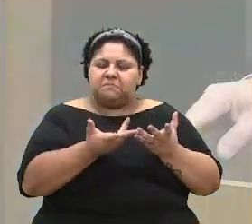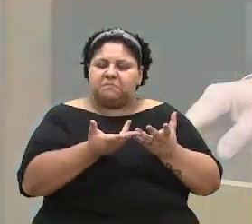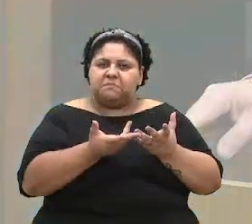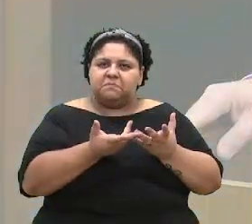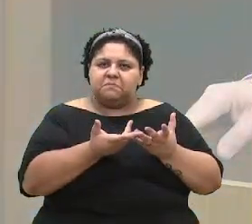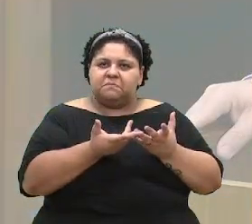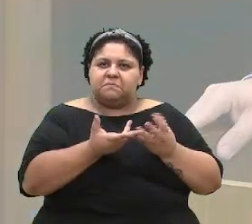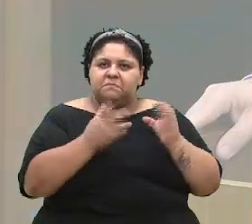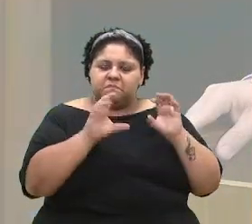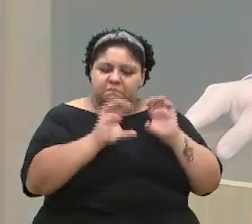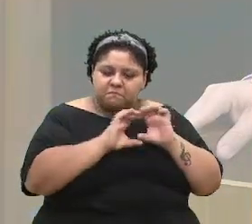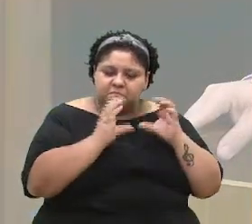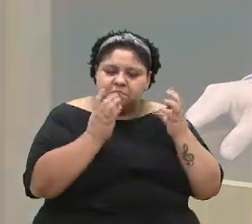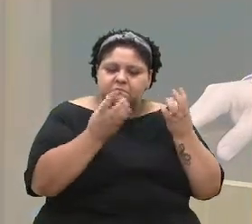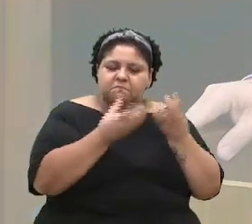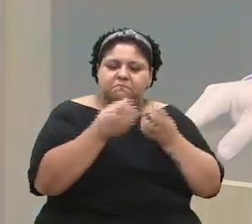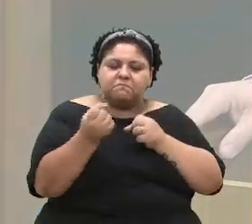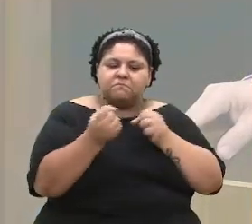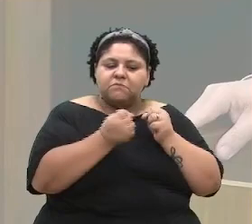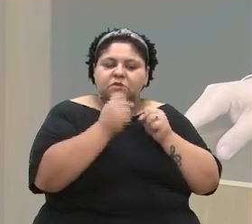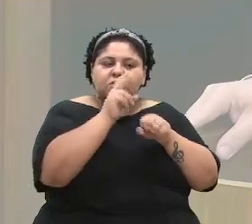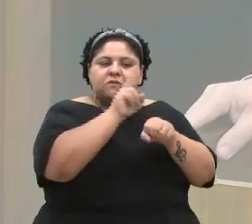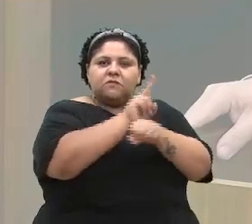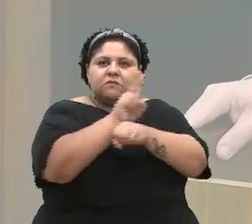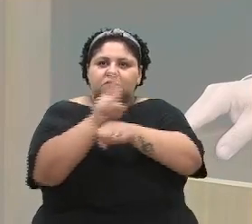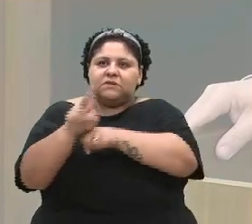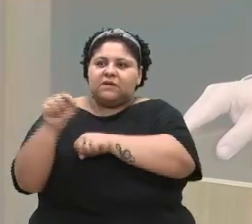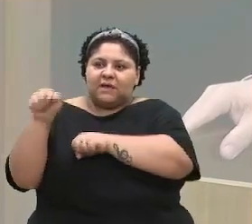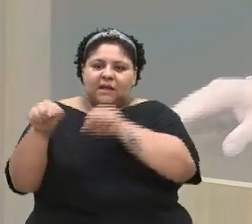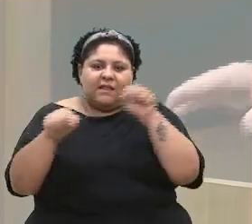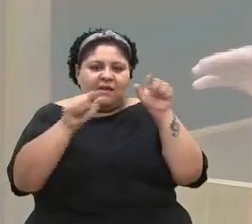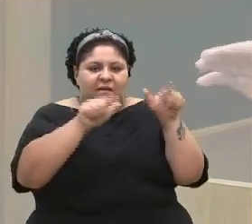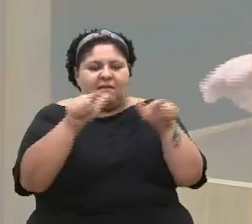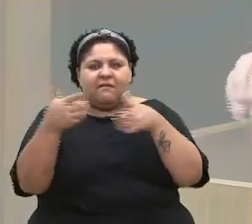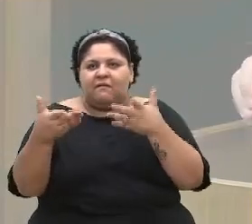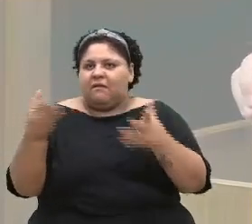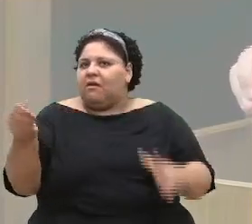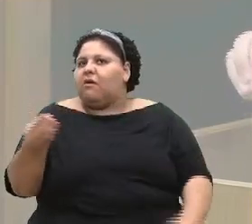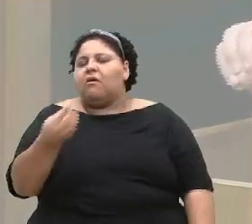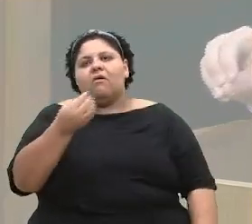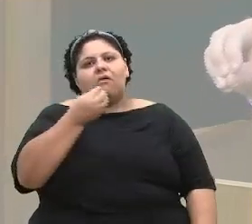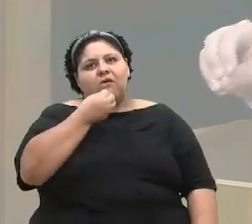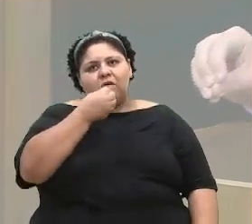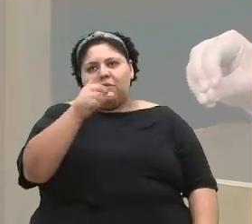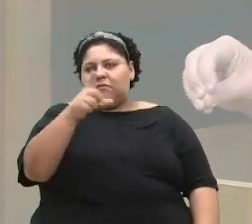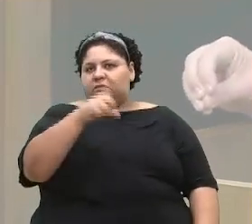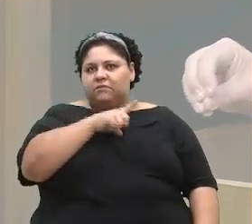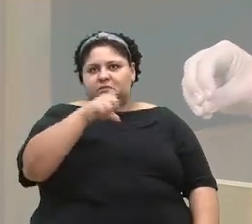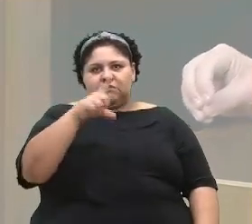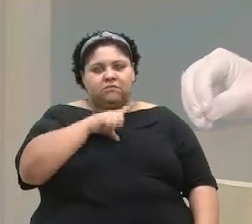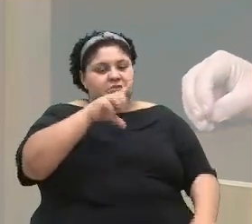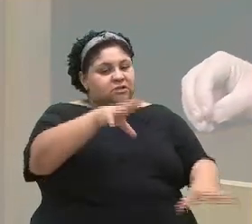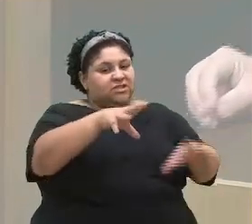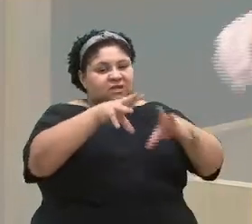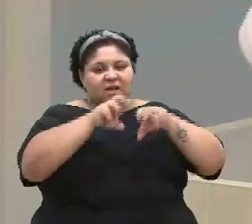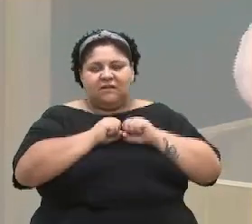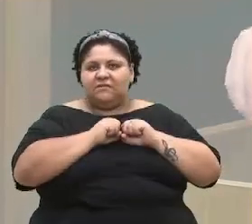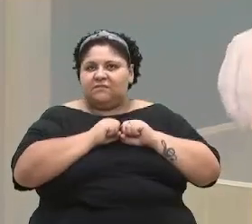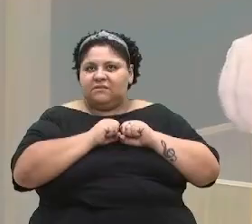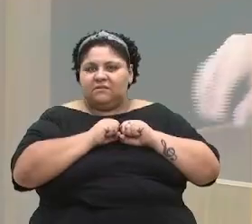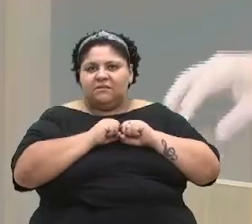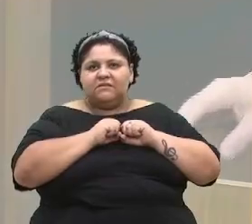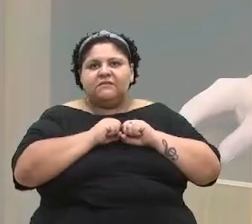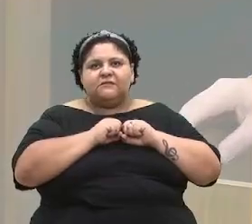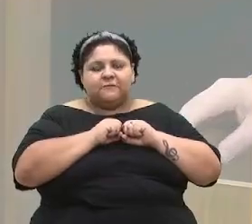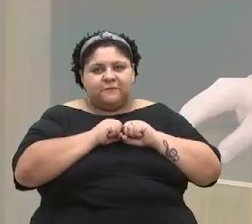a comunidade pudesse ali cuidar daquela área. Evidente que existem modalidades de adoção, né?